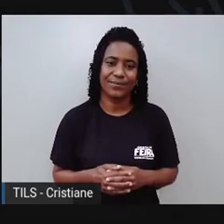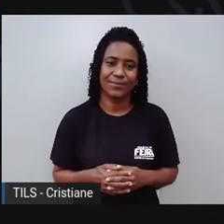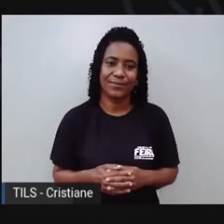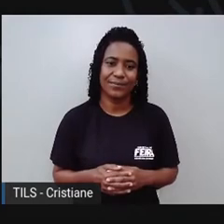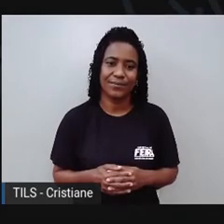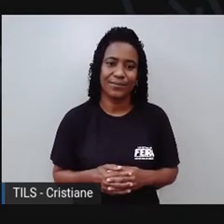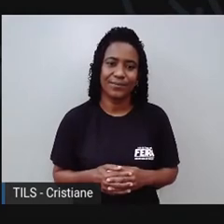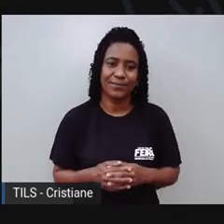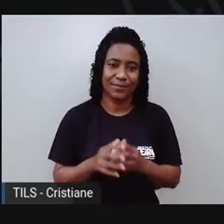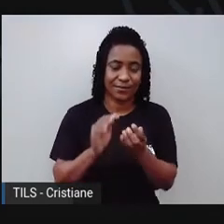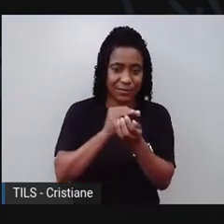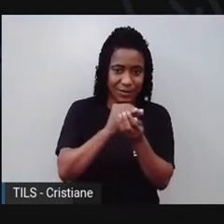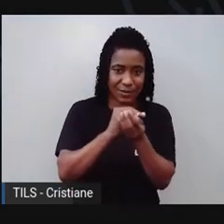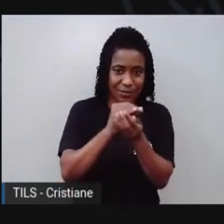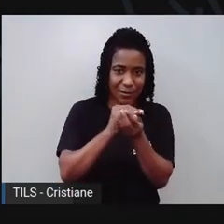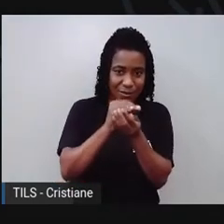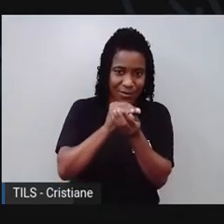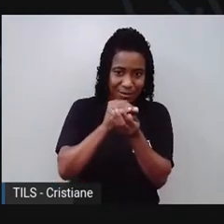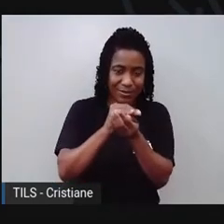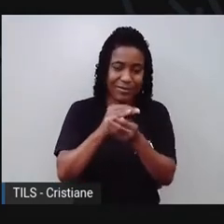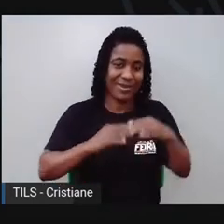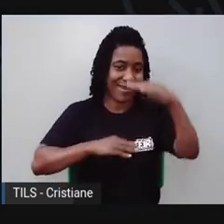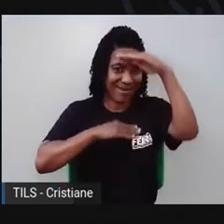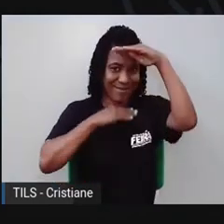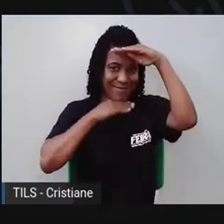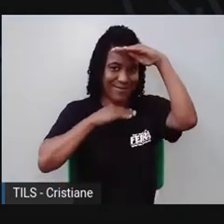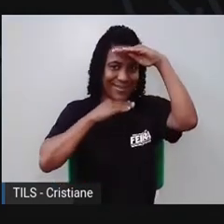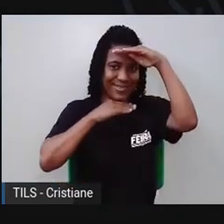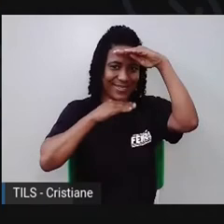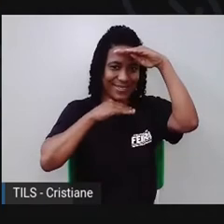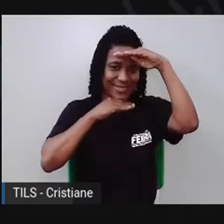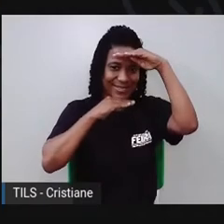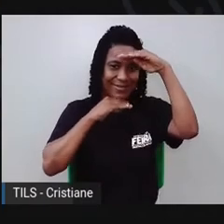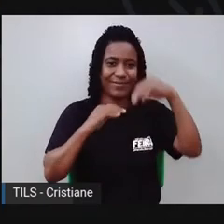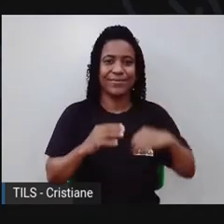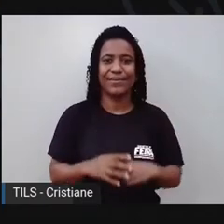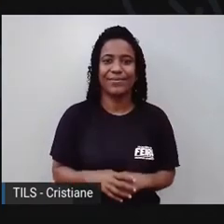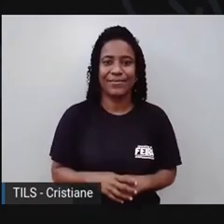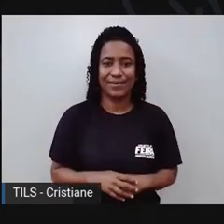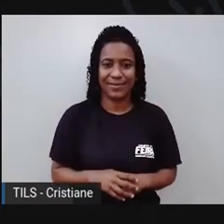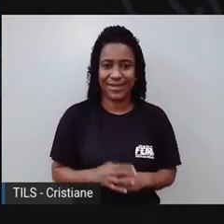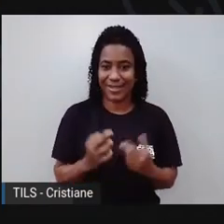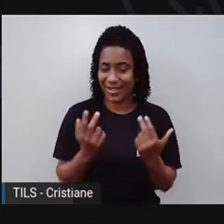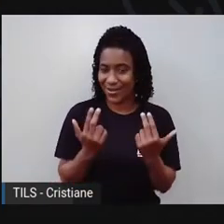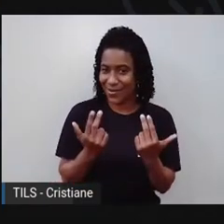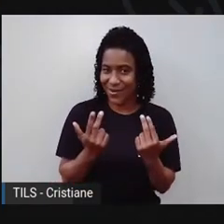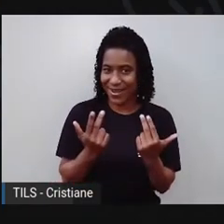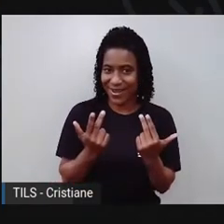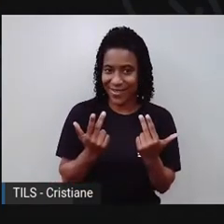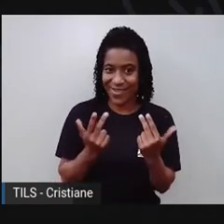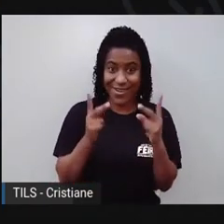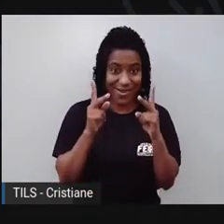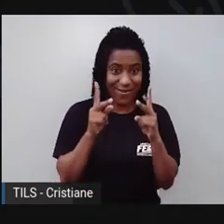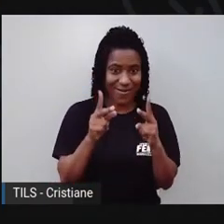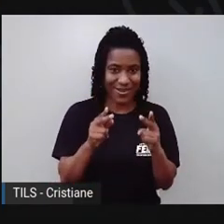Aqui a gente vai fazer a cabecinha do porquinho. Igual esse aqui, tá vendo? A gente vai